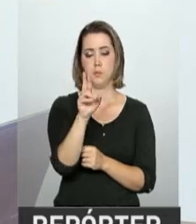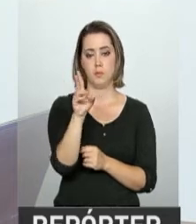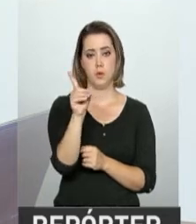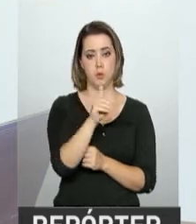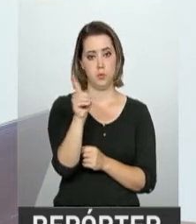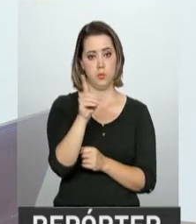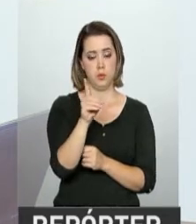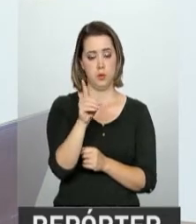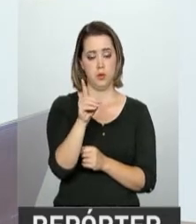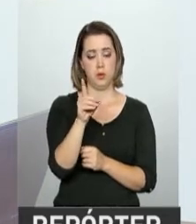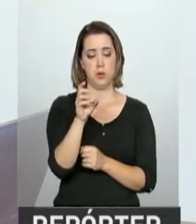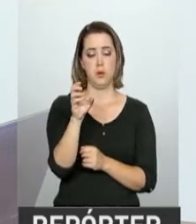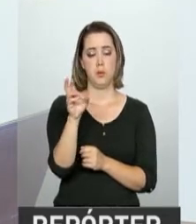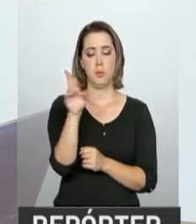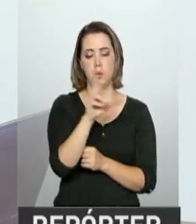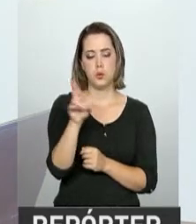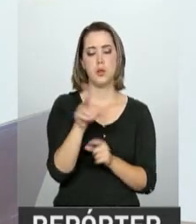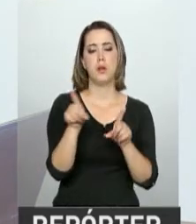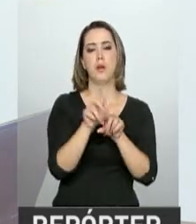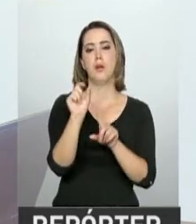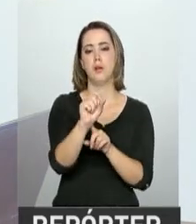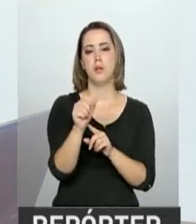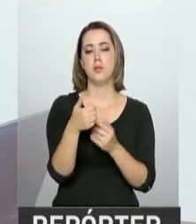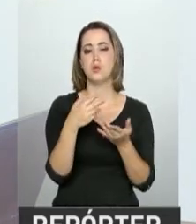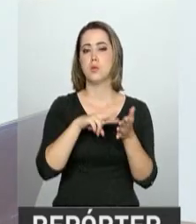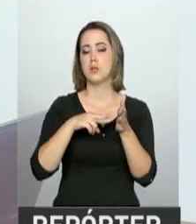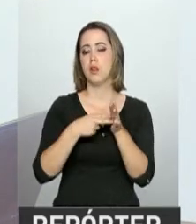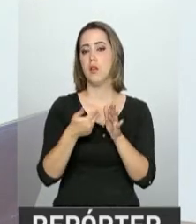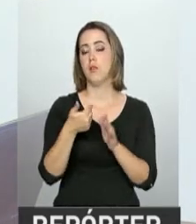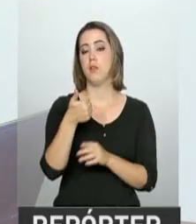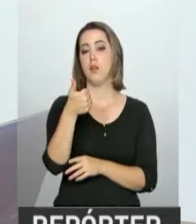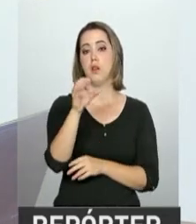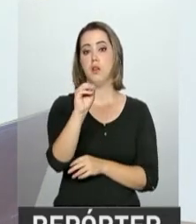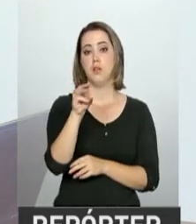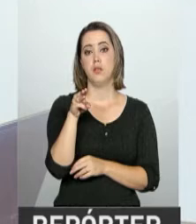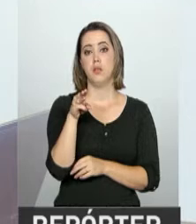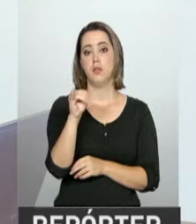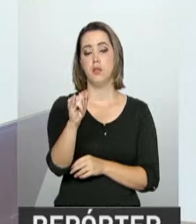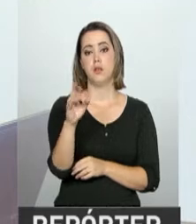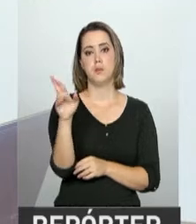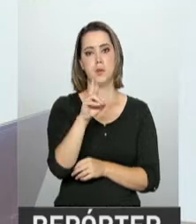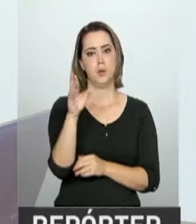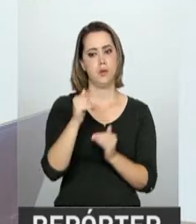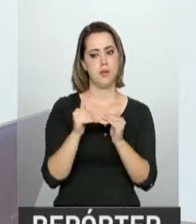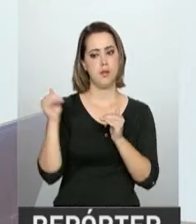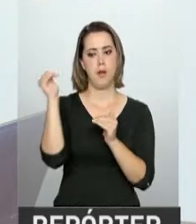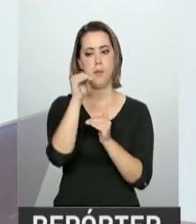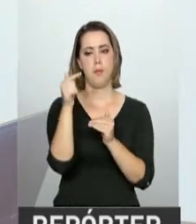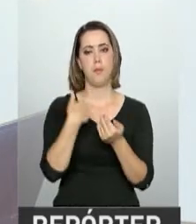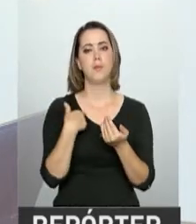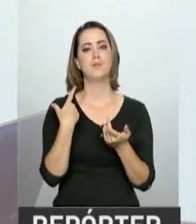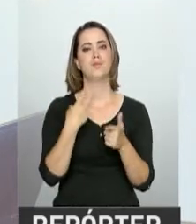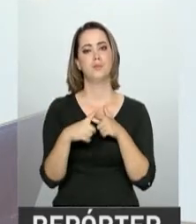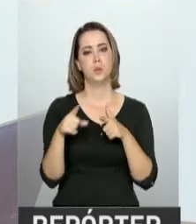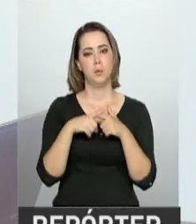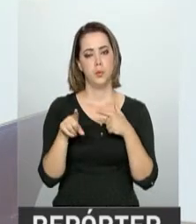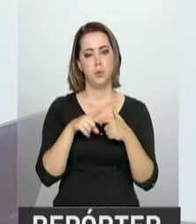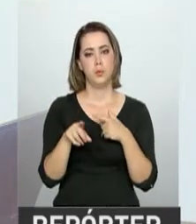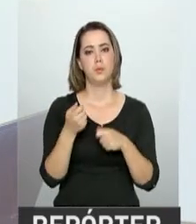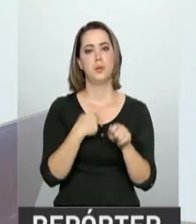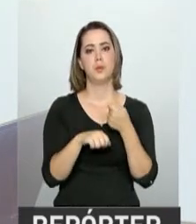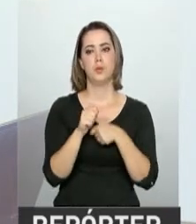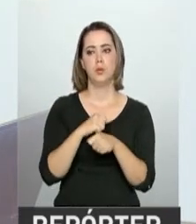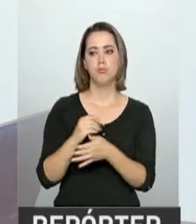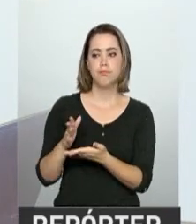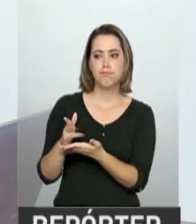bilhões a mais é lógico que crise econômica dificuldade de arrecadação afeta as